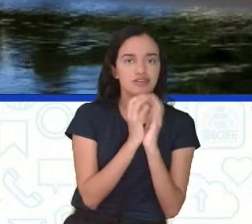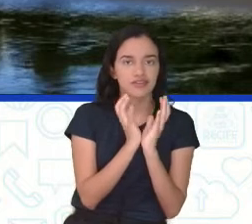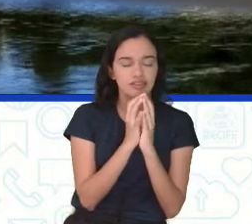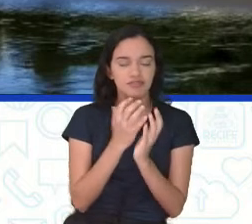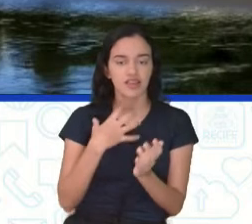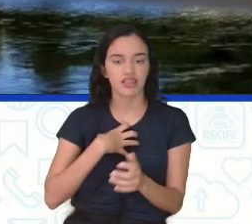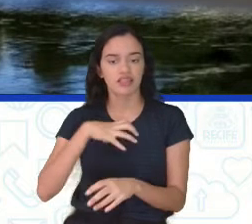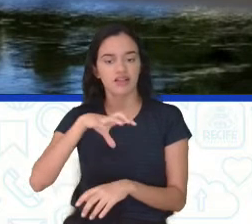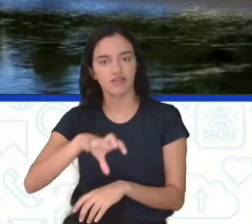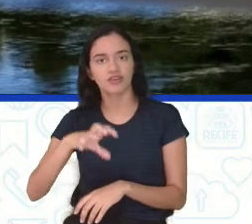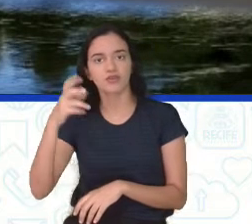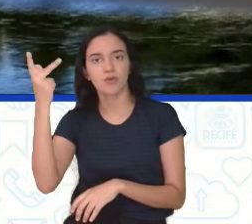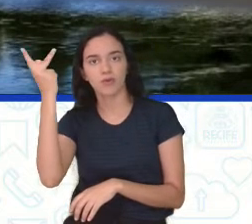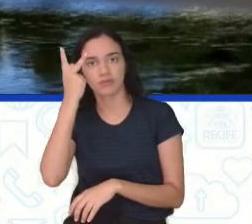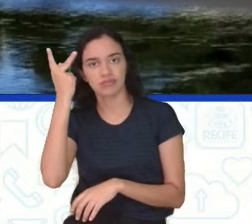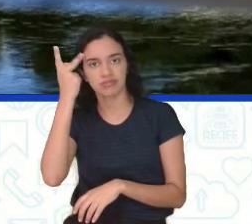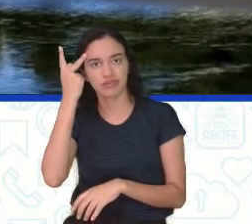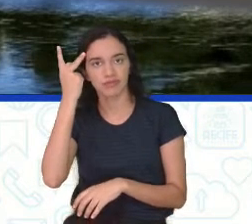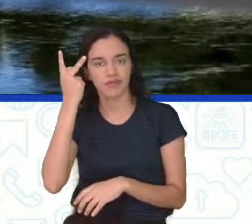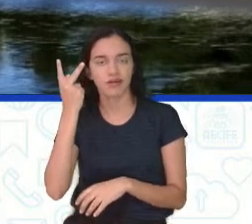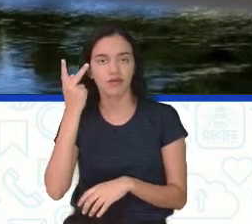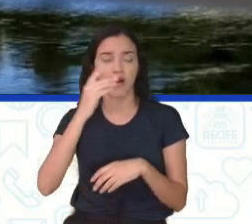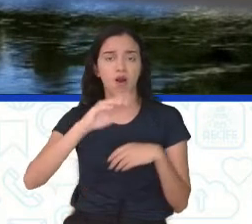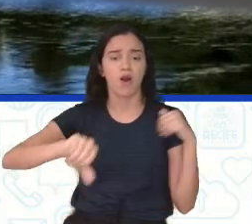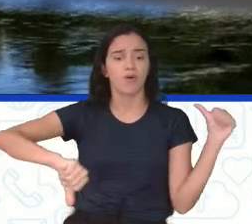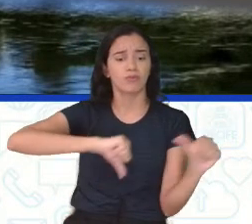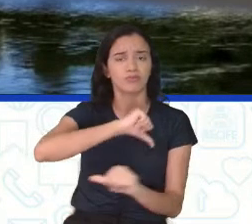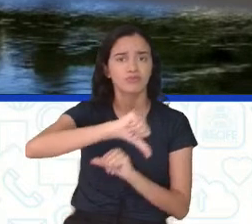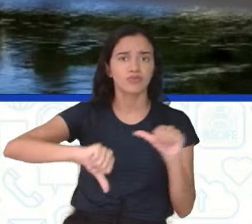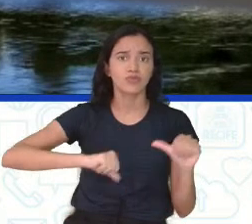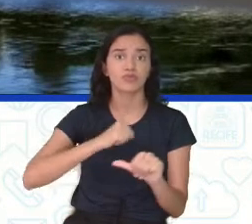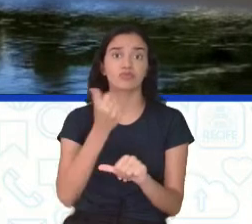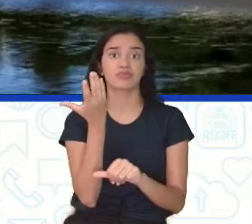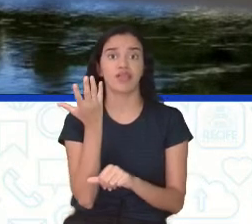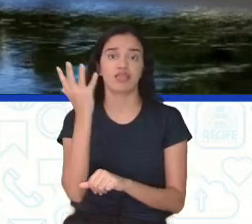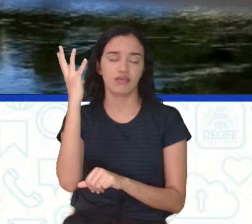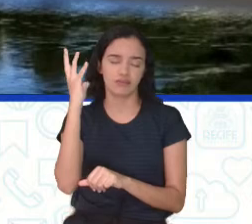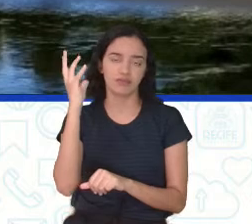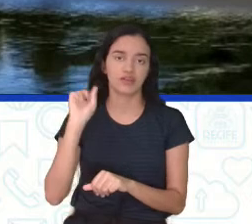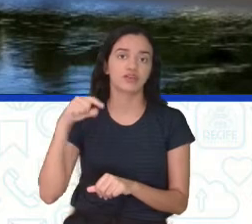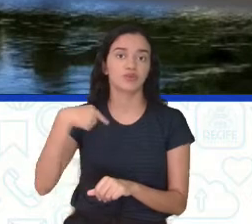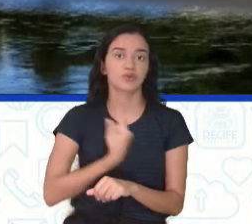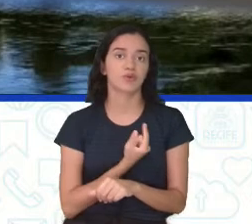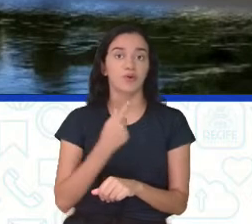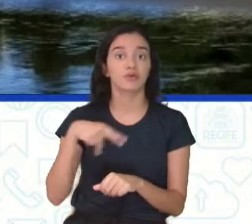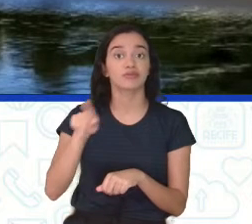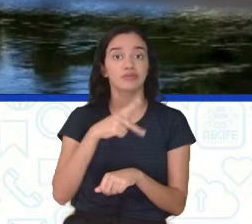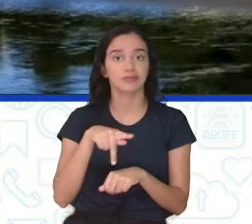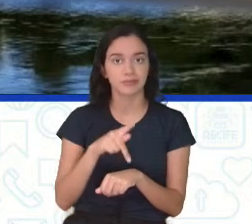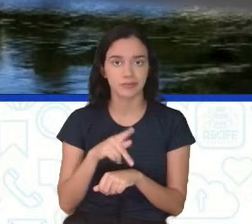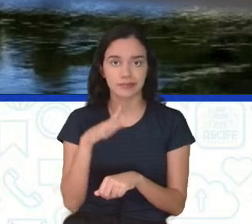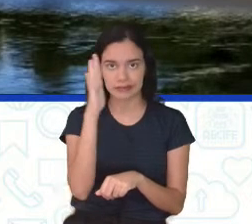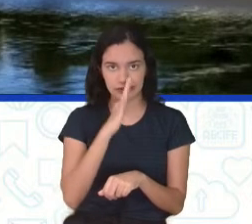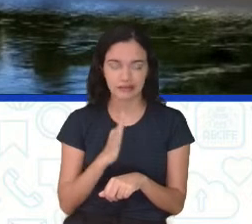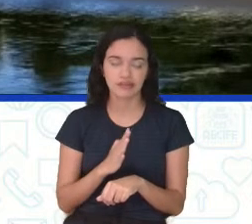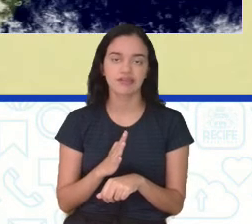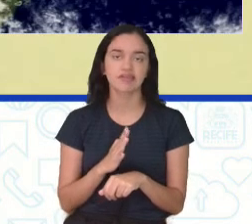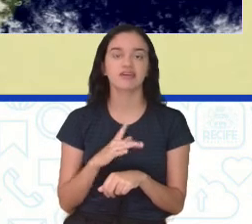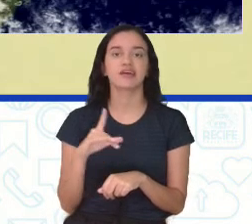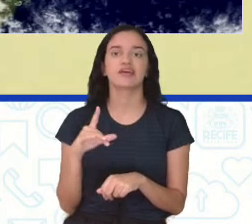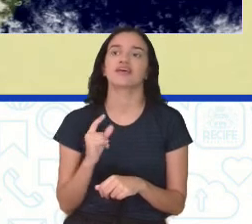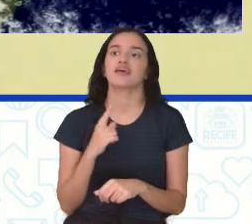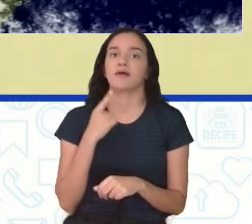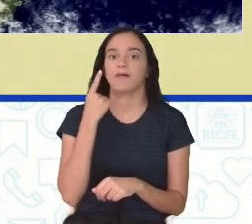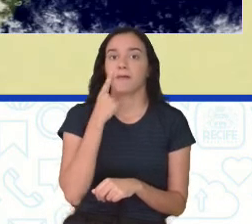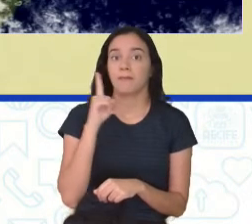coisa macro, né? Alterando toda essa dinâmica climática no nosso país e dando reflexo também